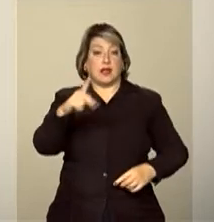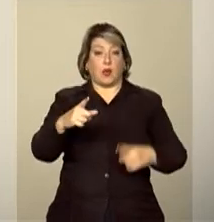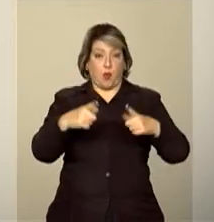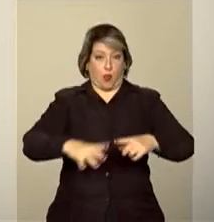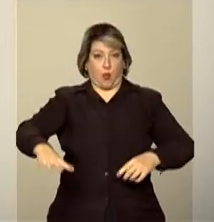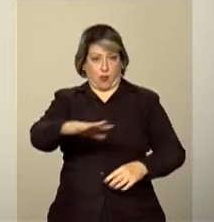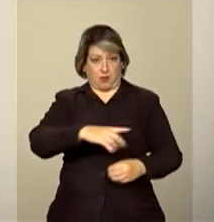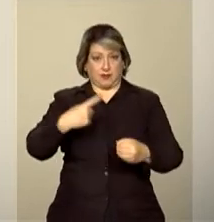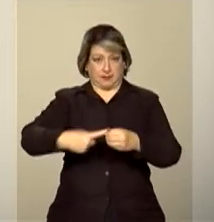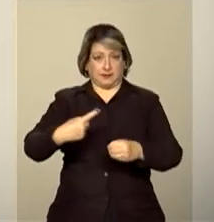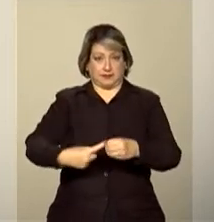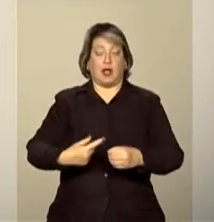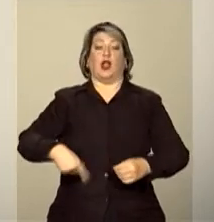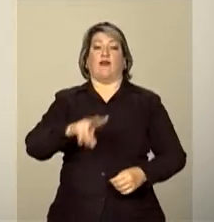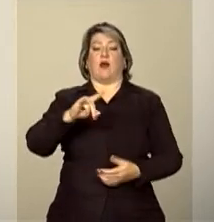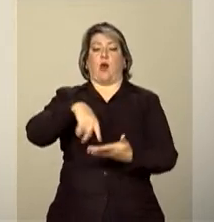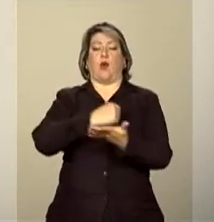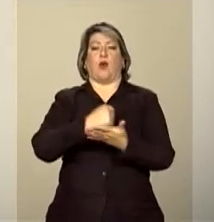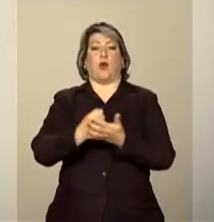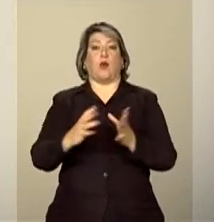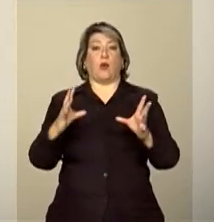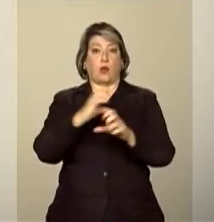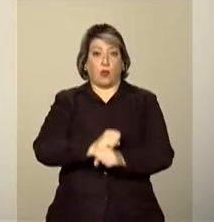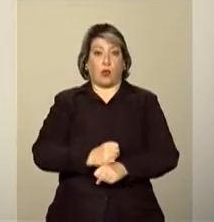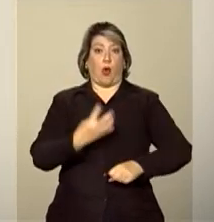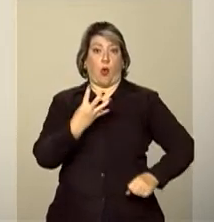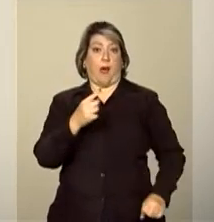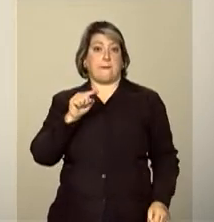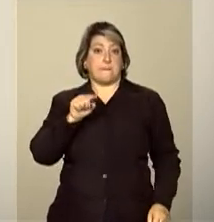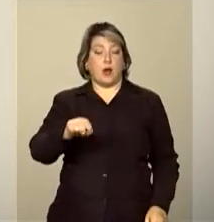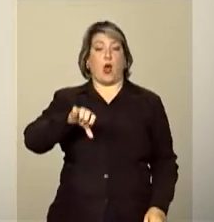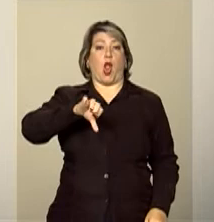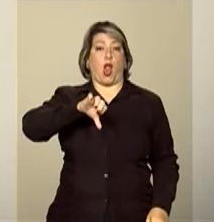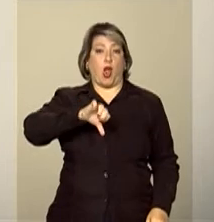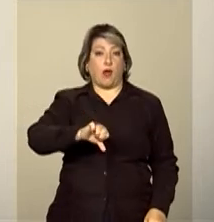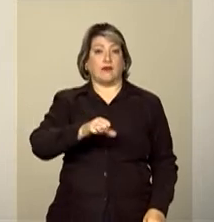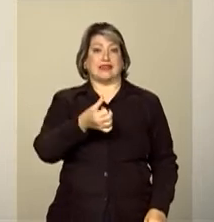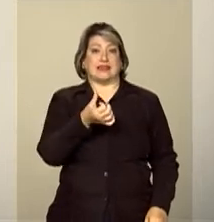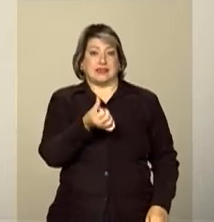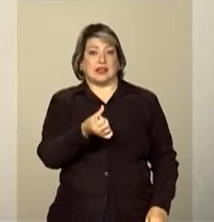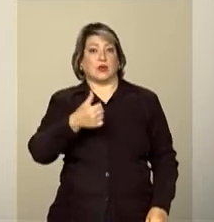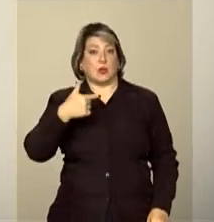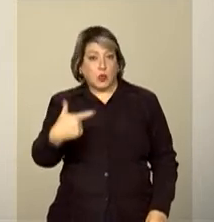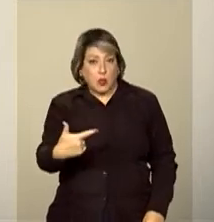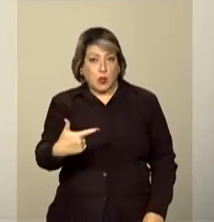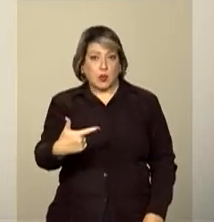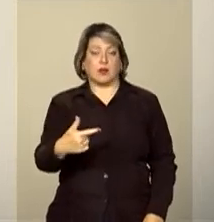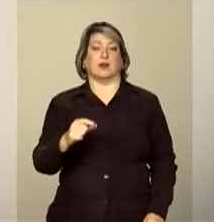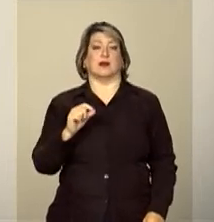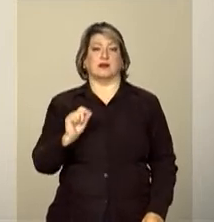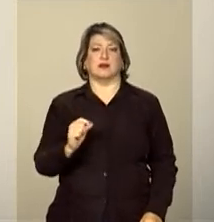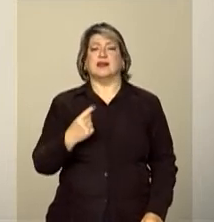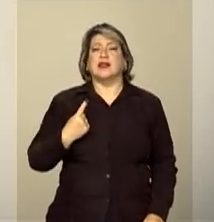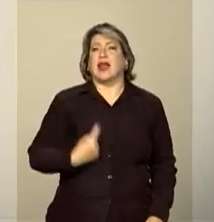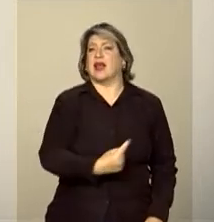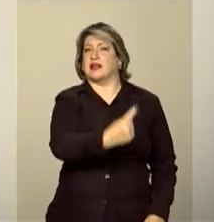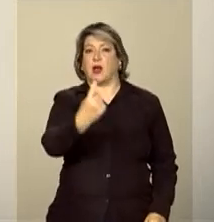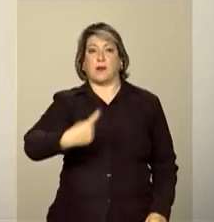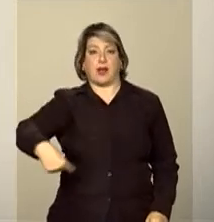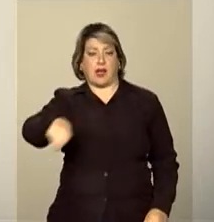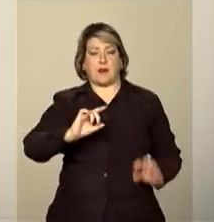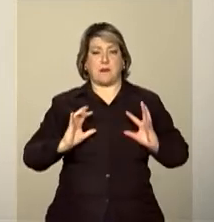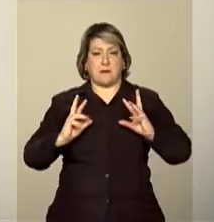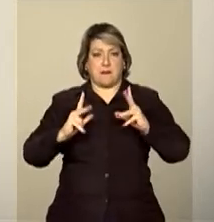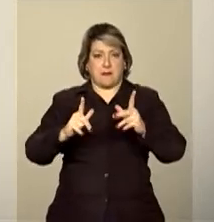nosso contrataríamos ao todo quatro mil novecentos e sessenta e duas de cada uma